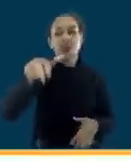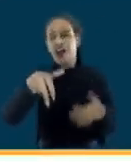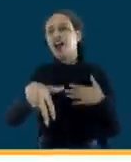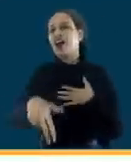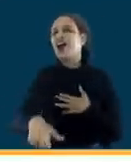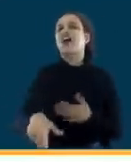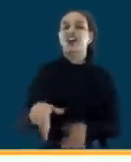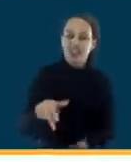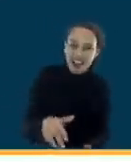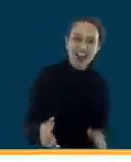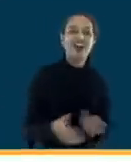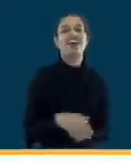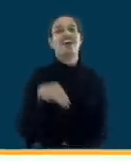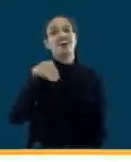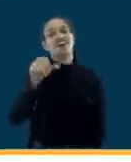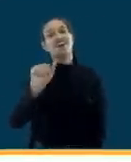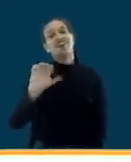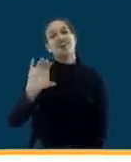Machado!